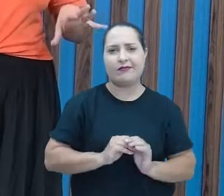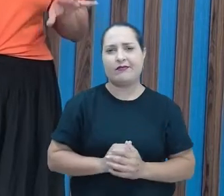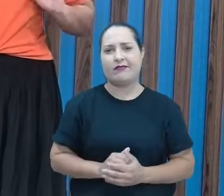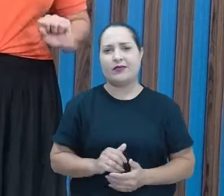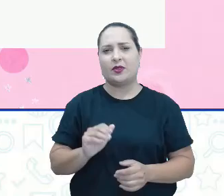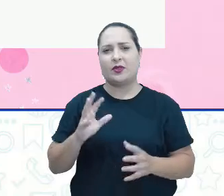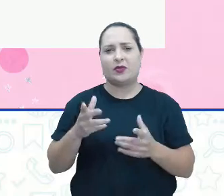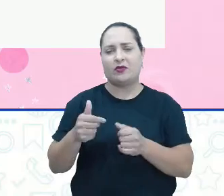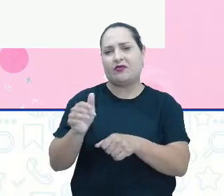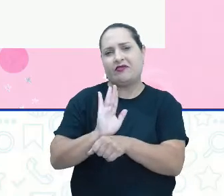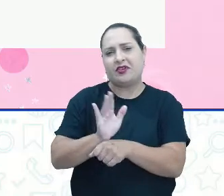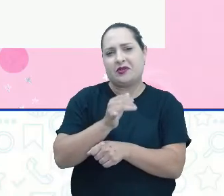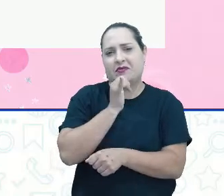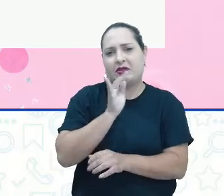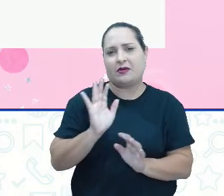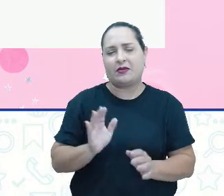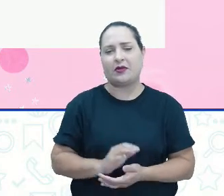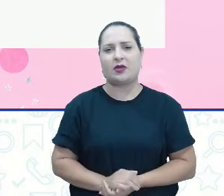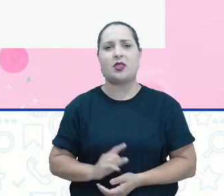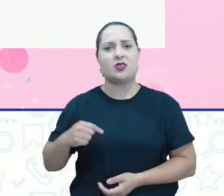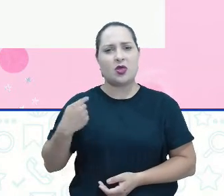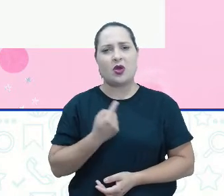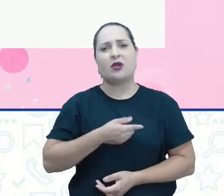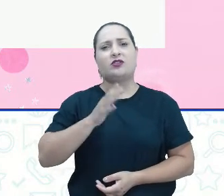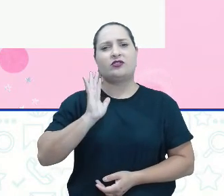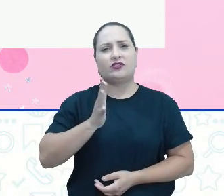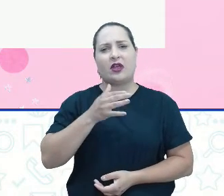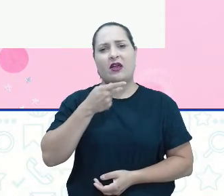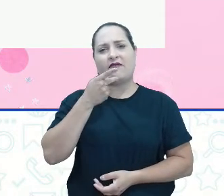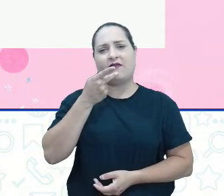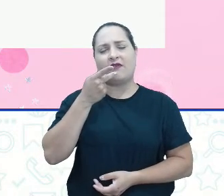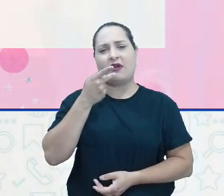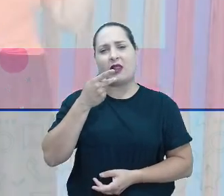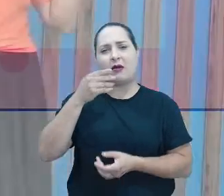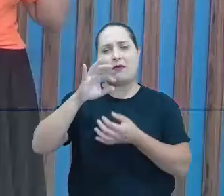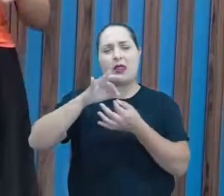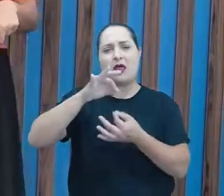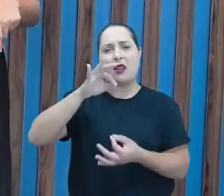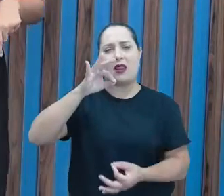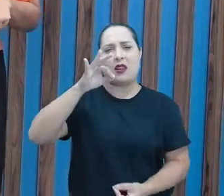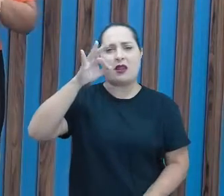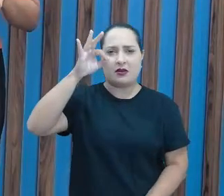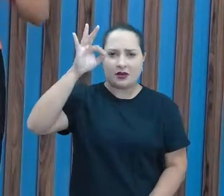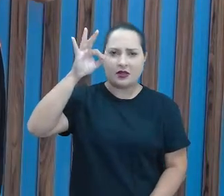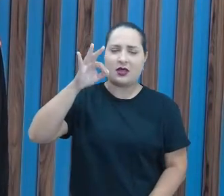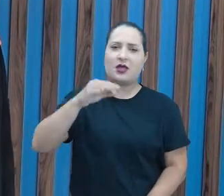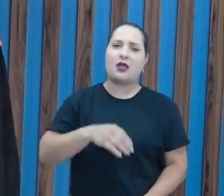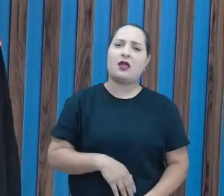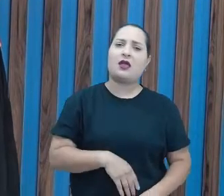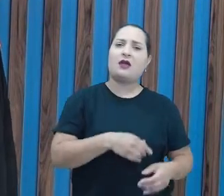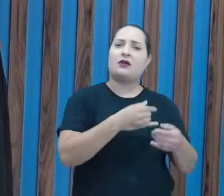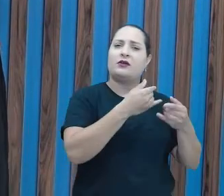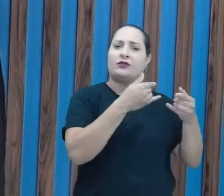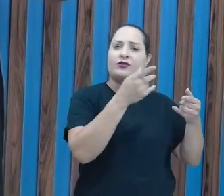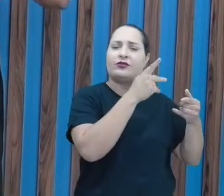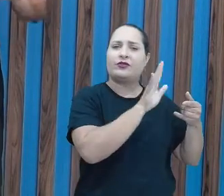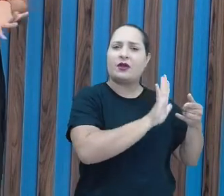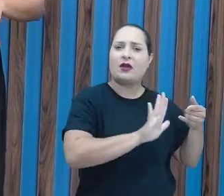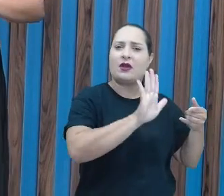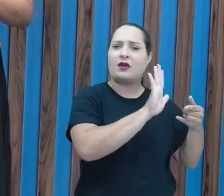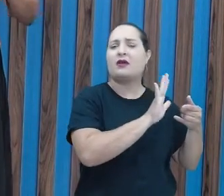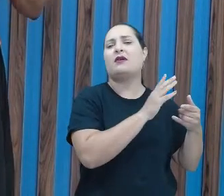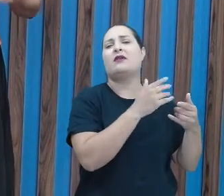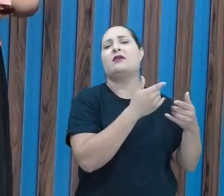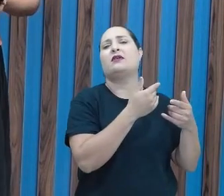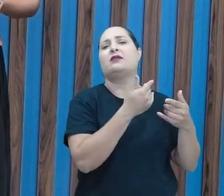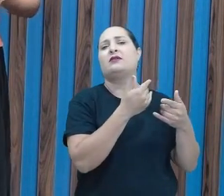E aí? A gente já falou bastante agora sobre charge, sobre anúncio. E o que a gente precisa pensar